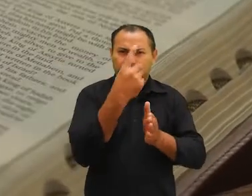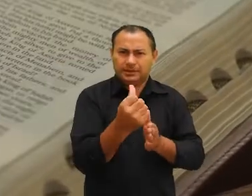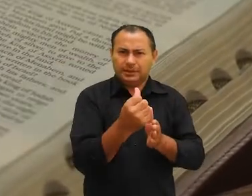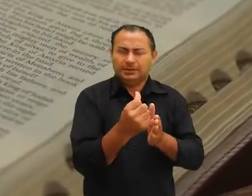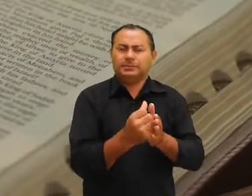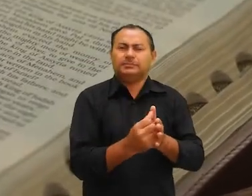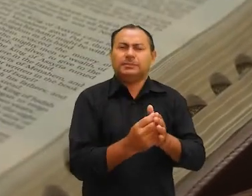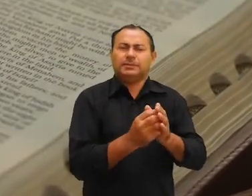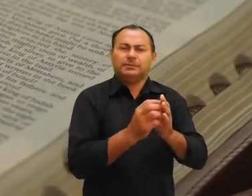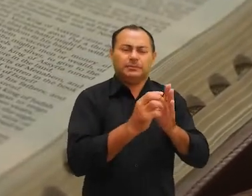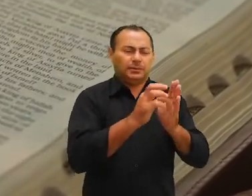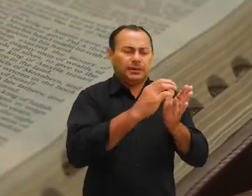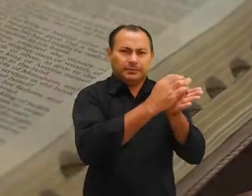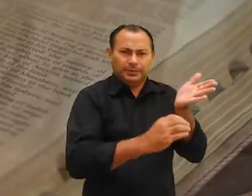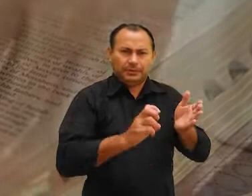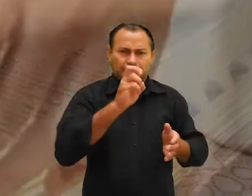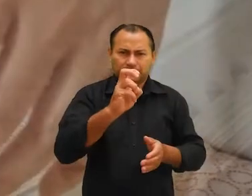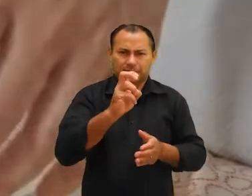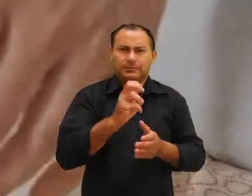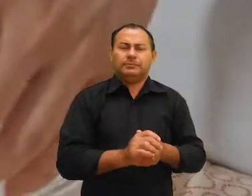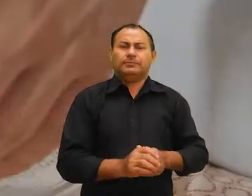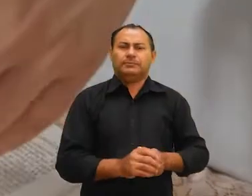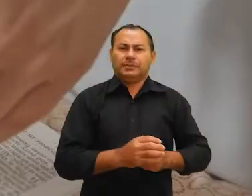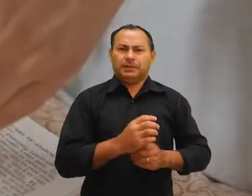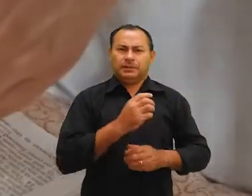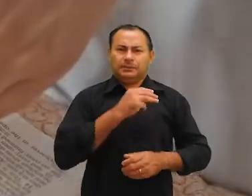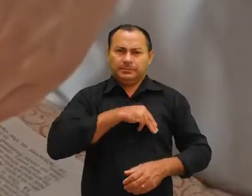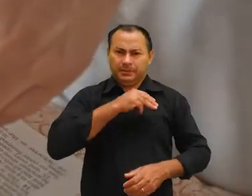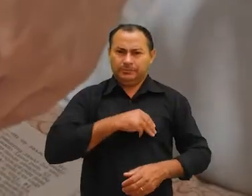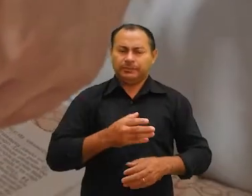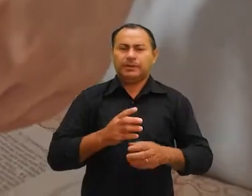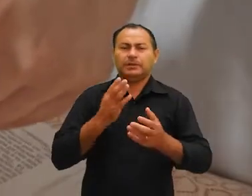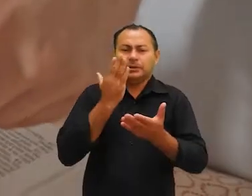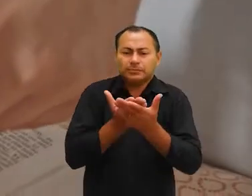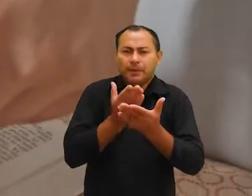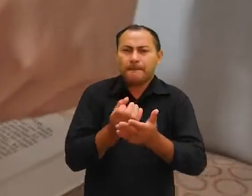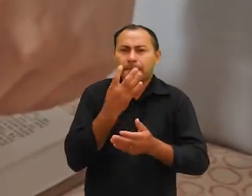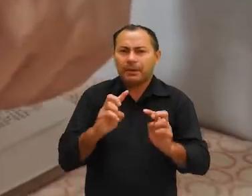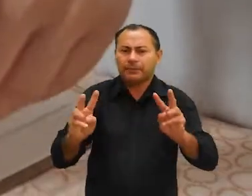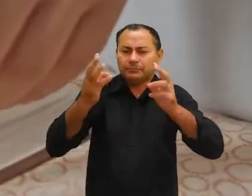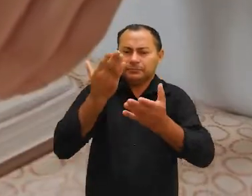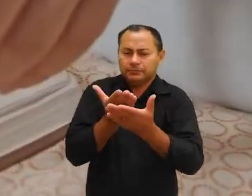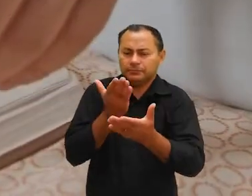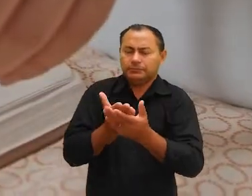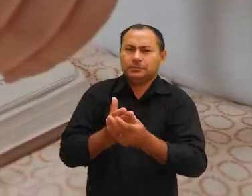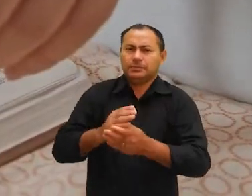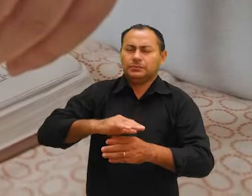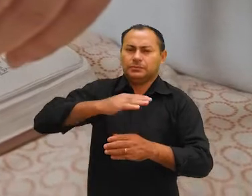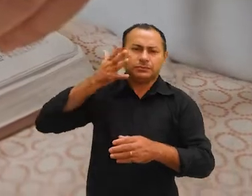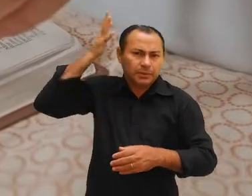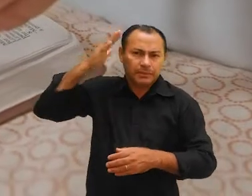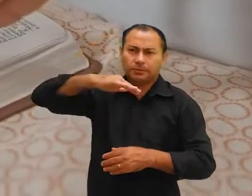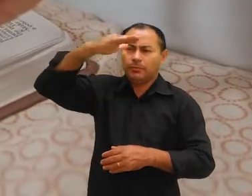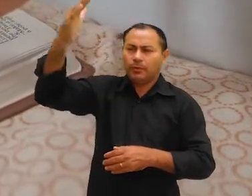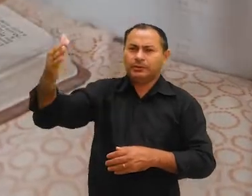16 do Capítulo 5 de Mateus já vimos as bem-aventuranças e agora estamos estudando o restante do sermão do monte e